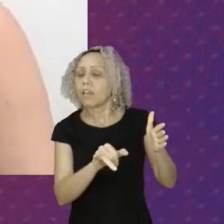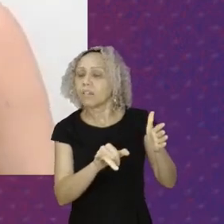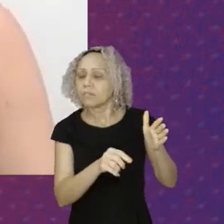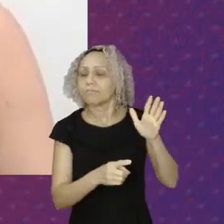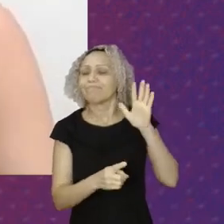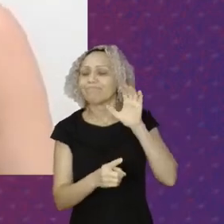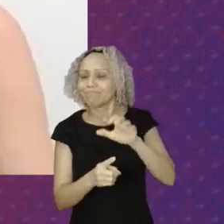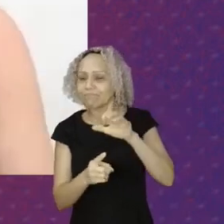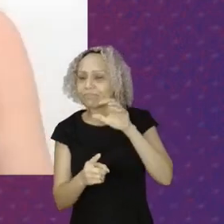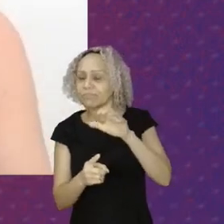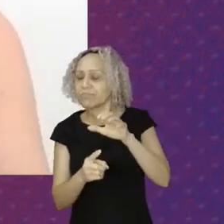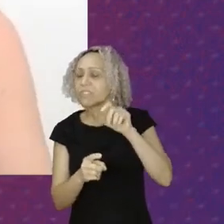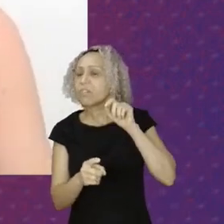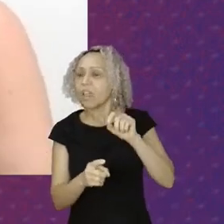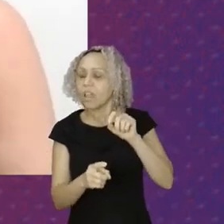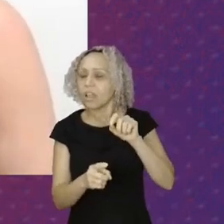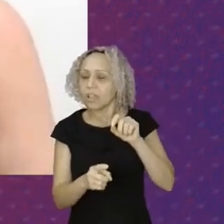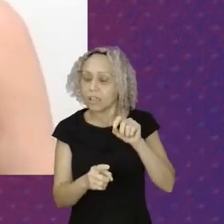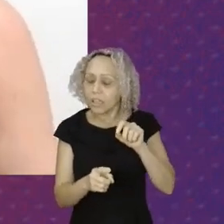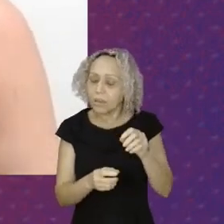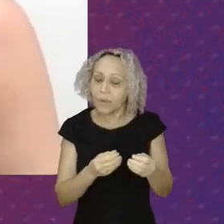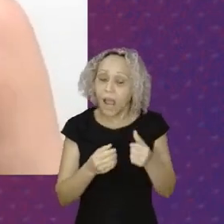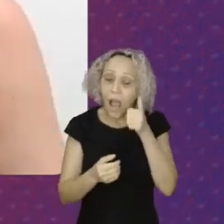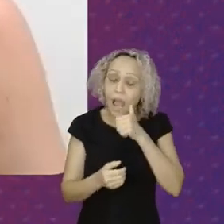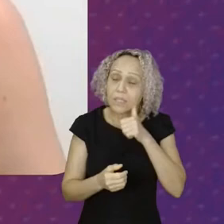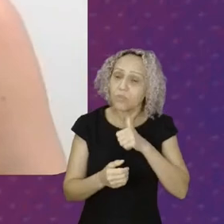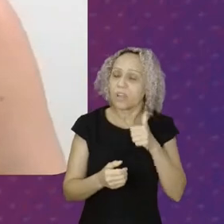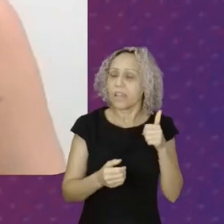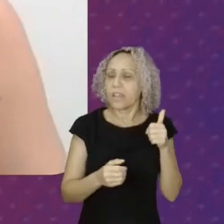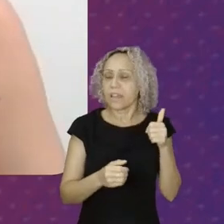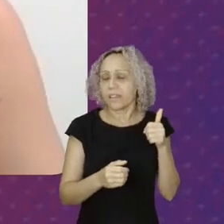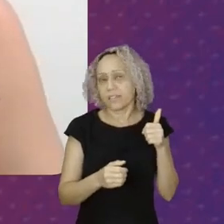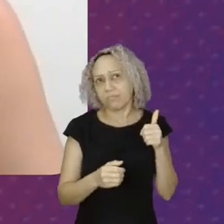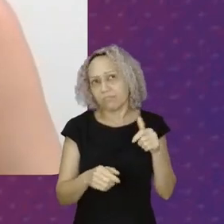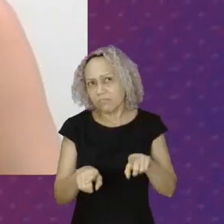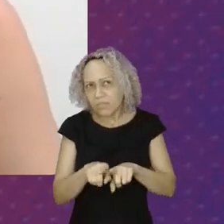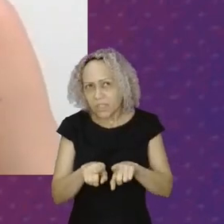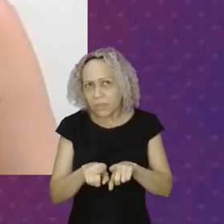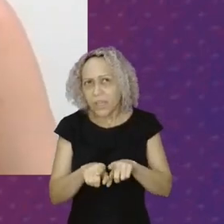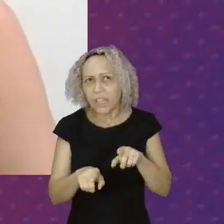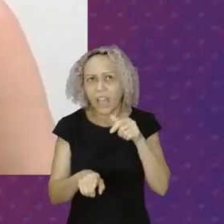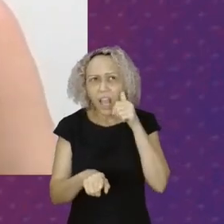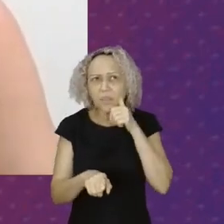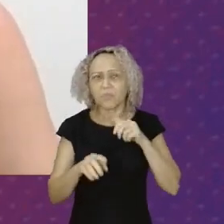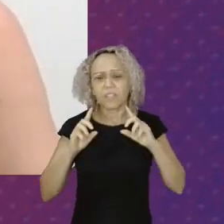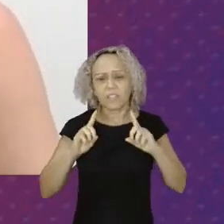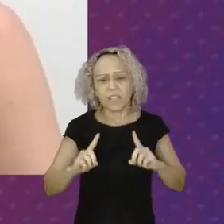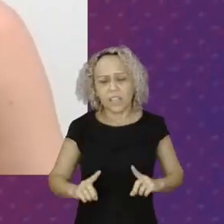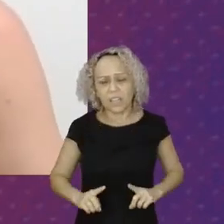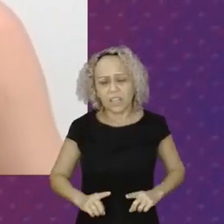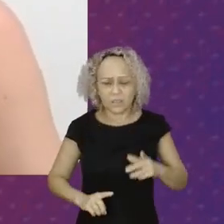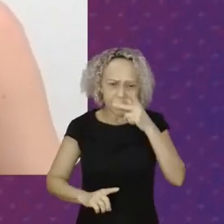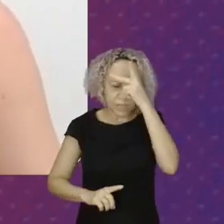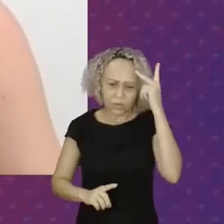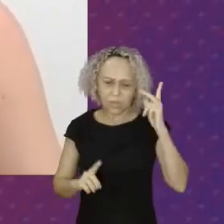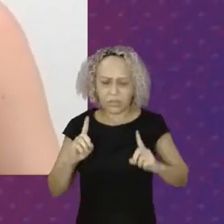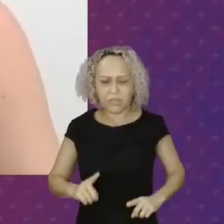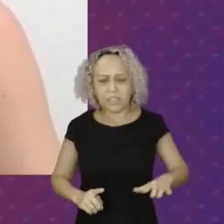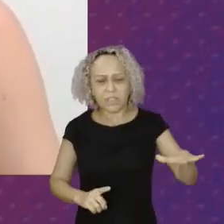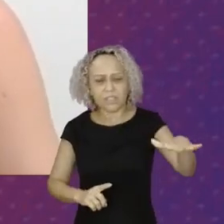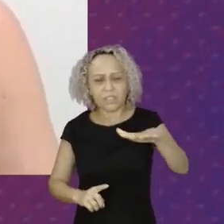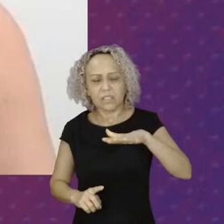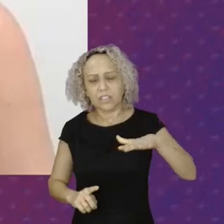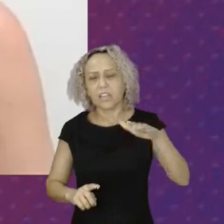mulheres com deficiência e das pessoas com deficiência em geral, nós precisamos garantir as condições de